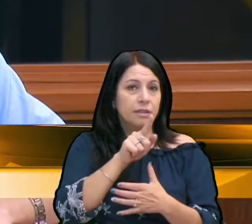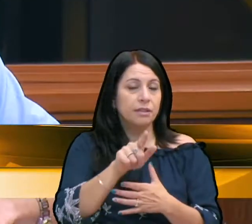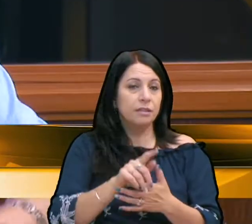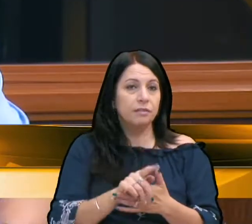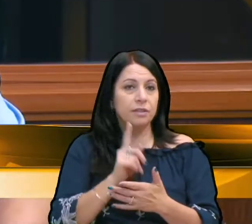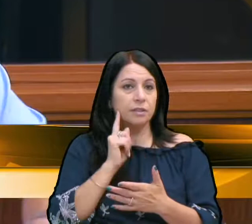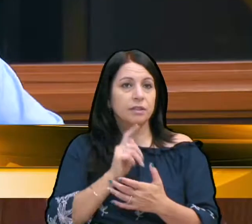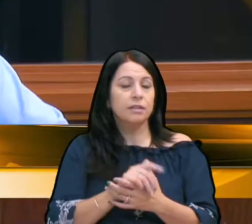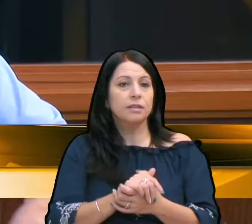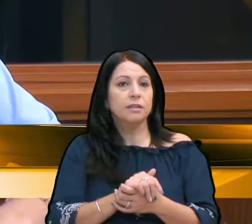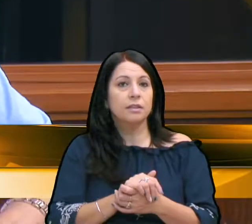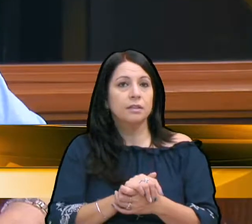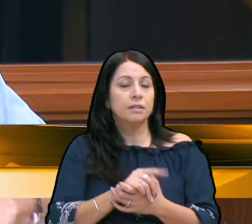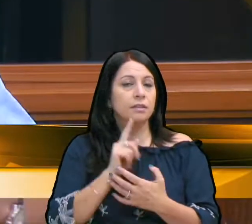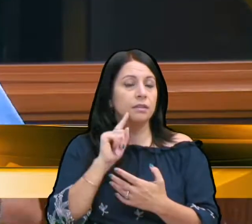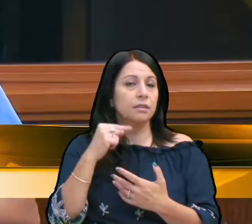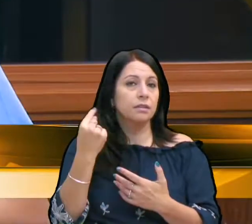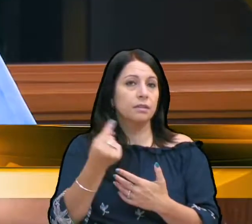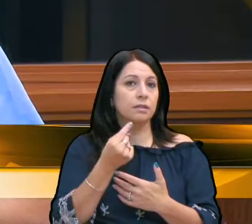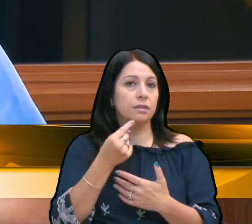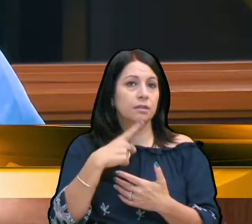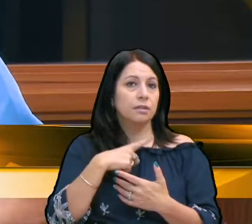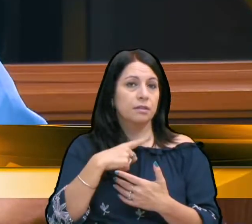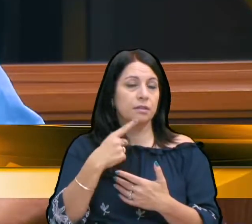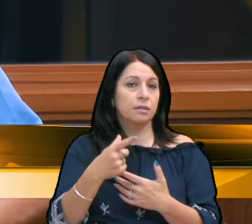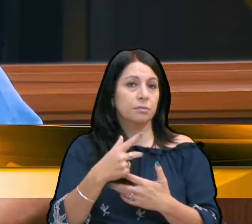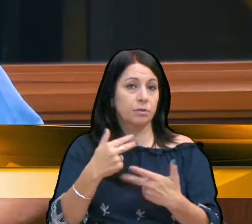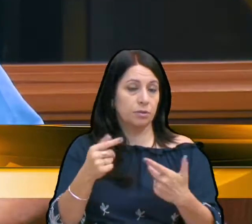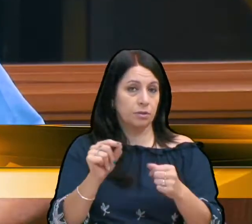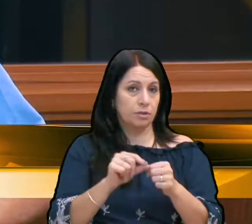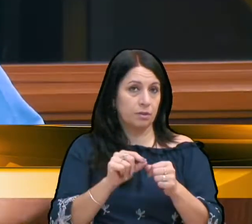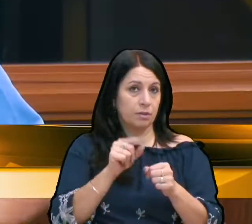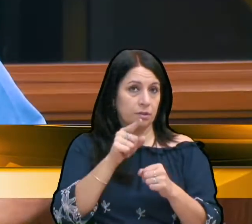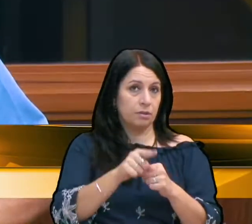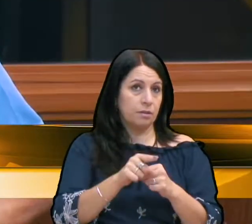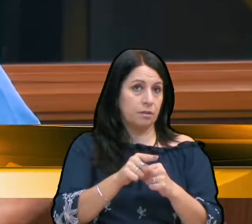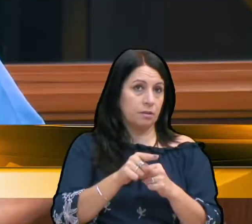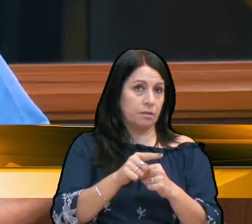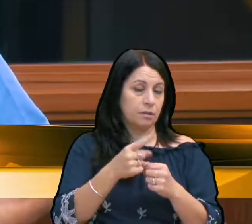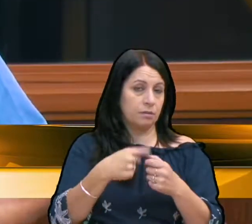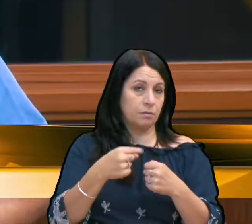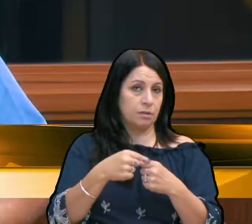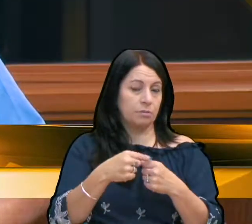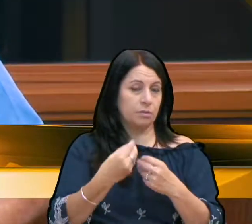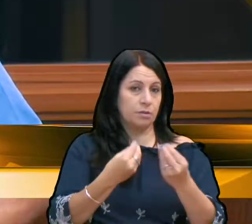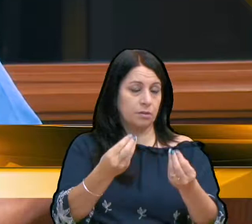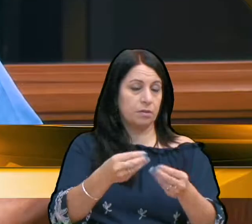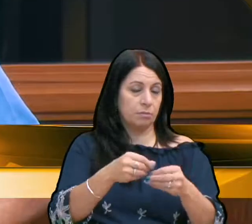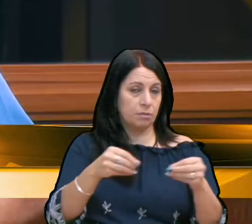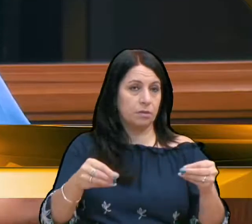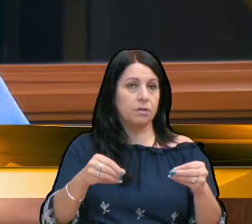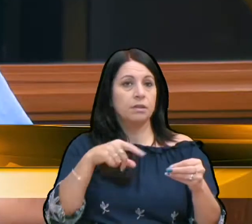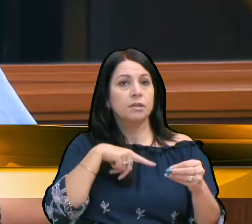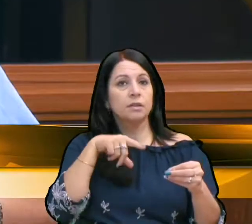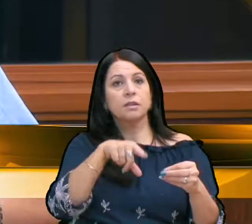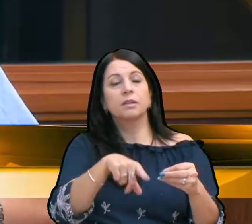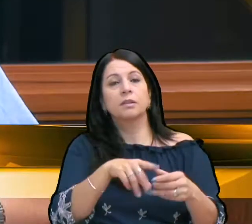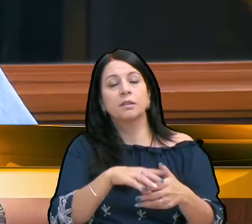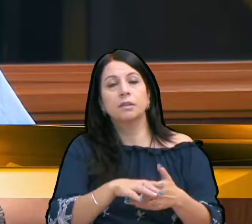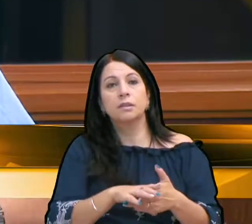depende do município. Só que daí depois tem uma parte bandida também aqui, né? Caberá ao município ceder uma área e a colocação dos